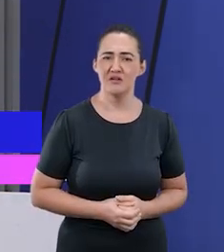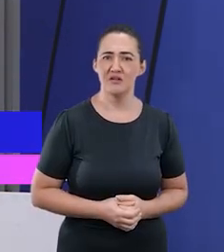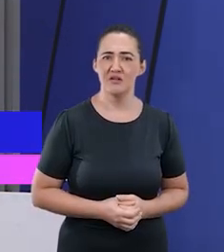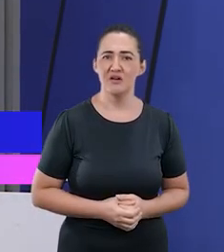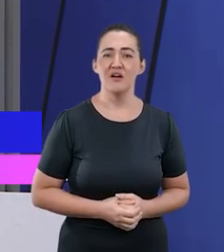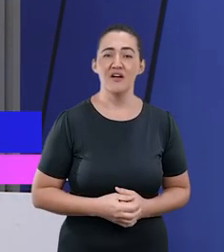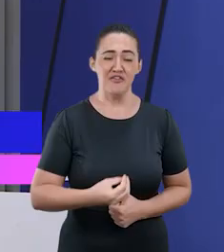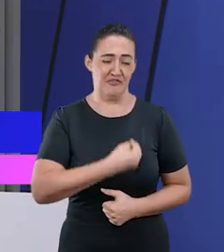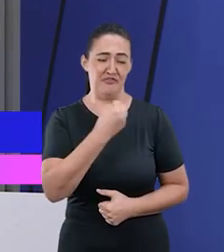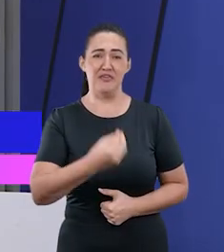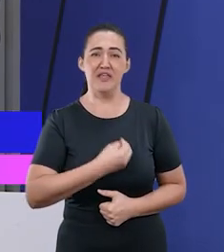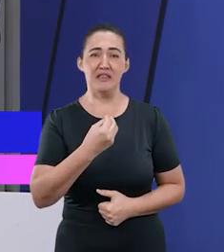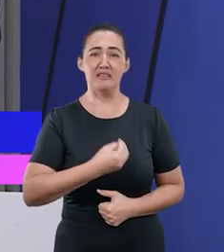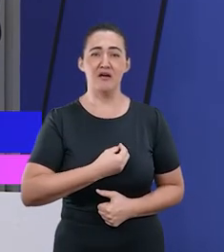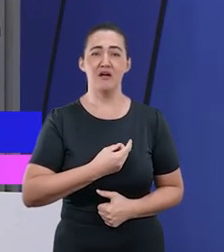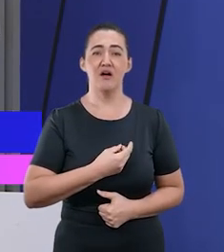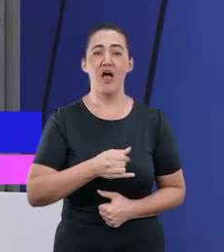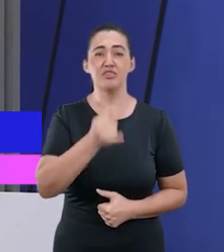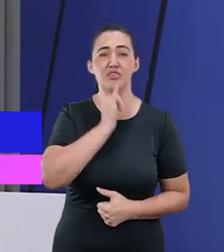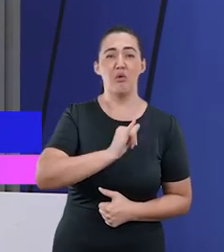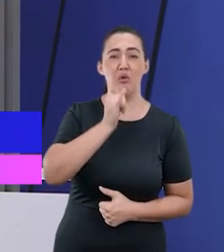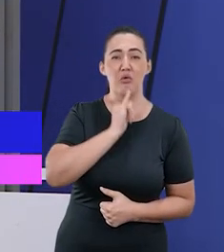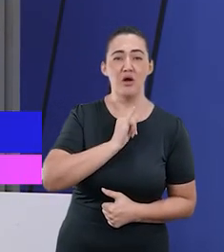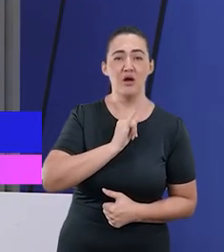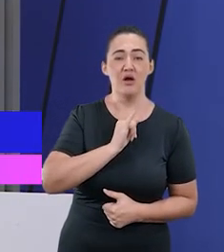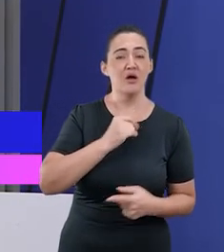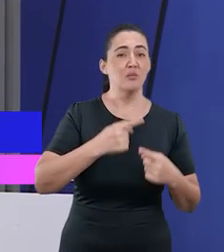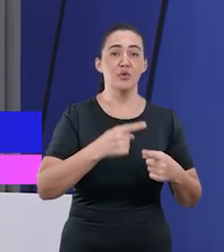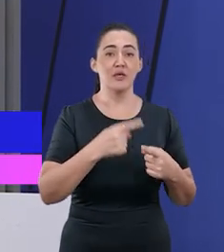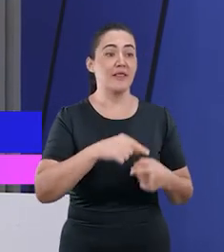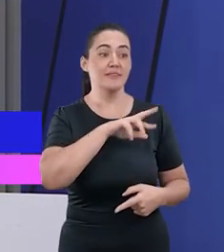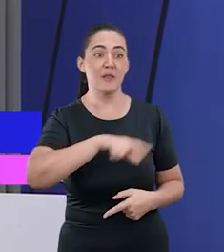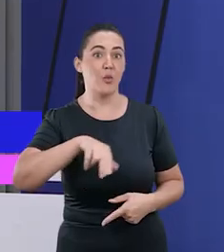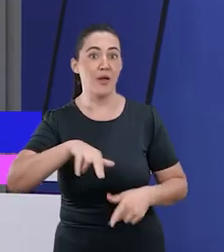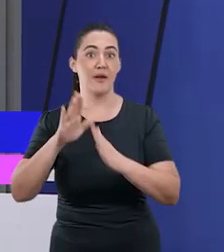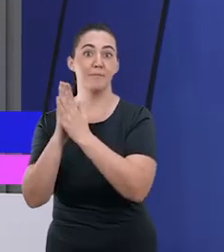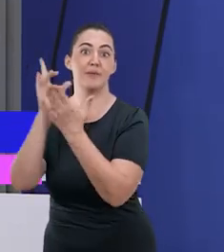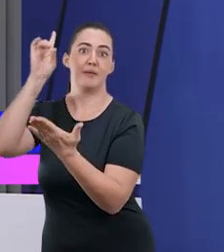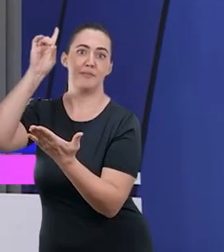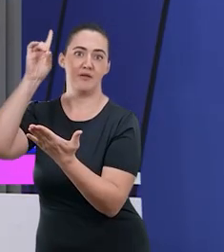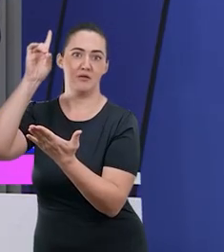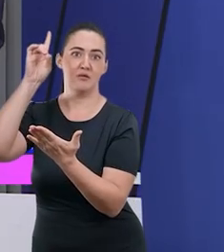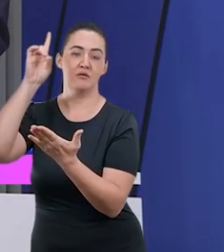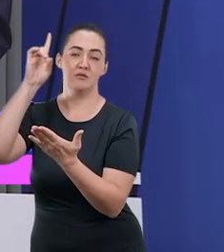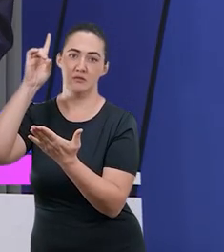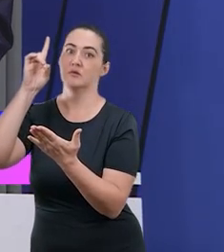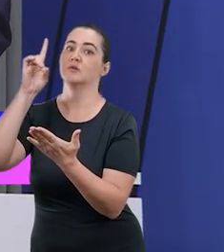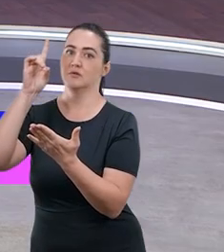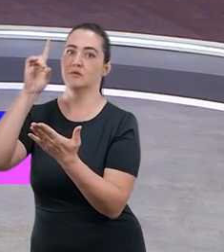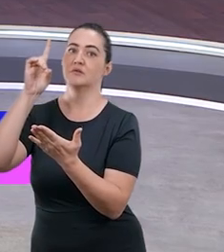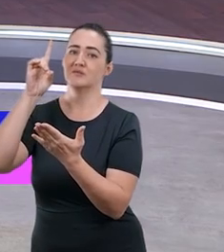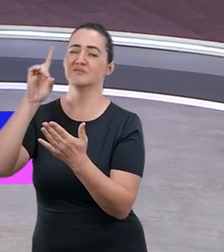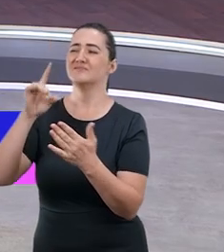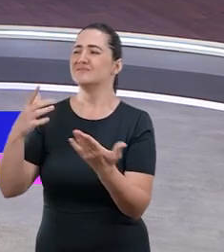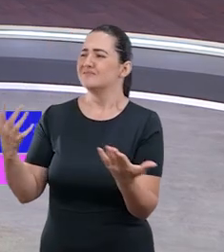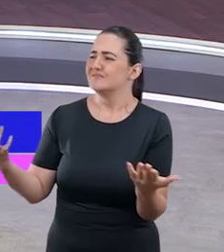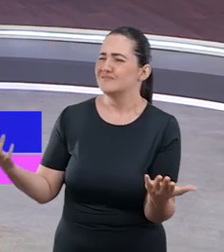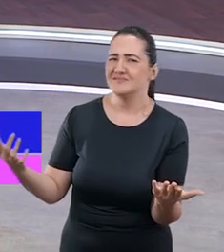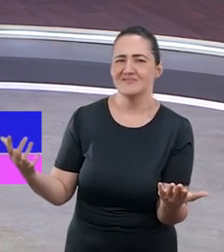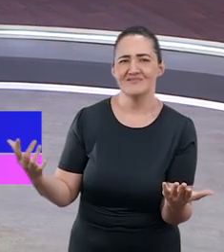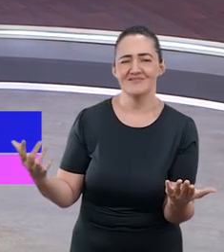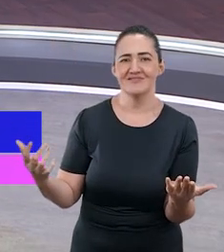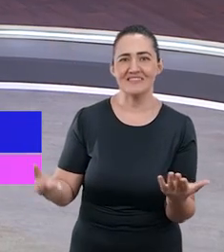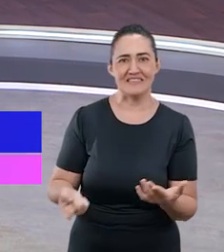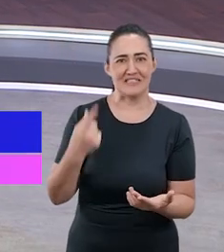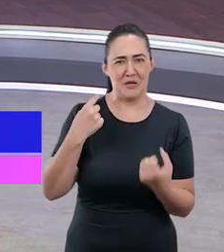Vida inútil. Por quê? Porque era tradição. Porque não era a revelação. Não era a palavra de Deus. Ah, pastor,